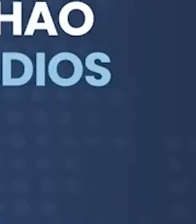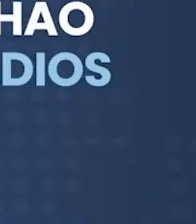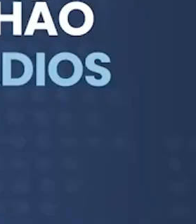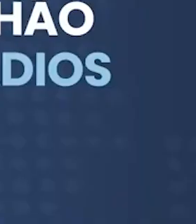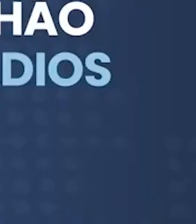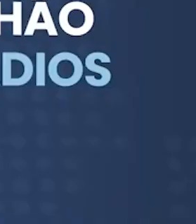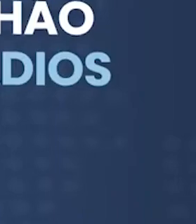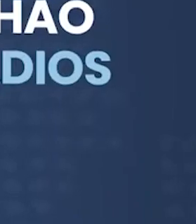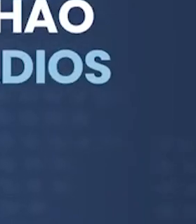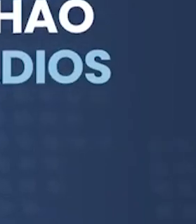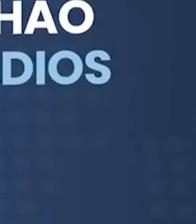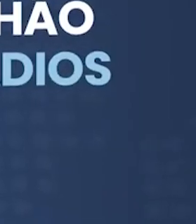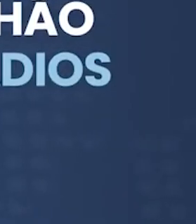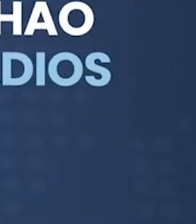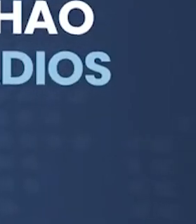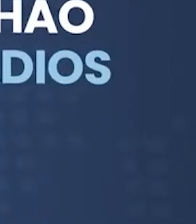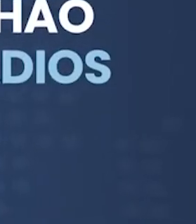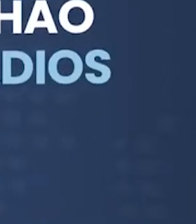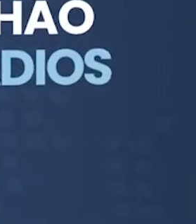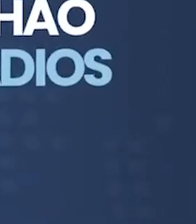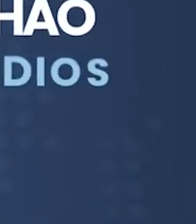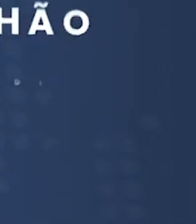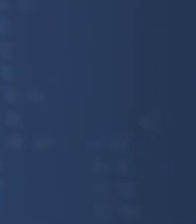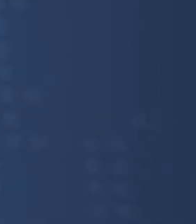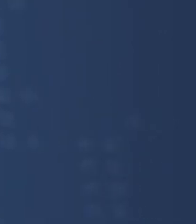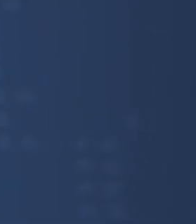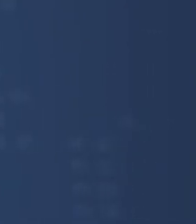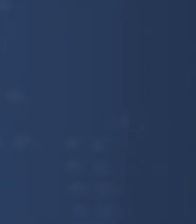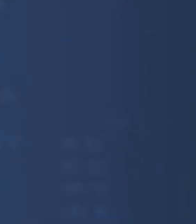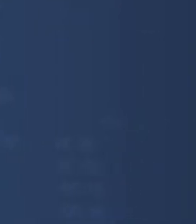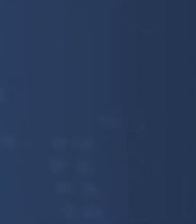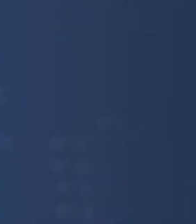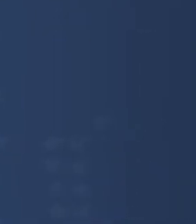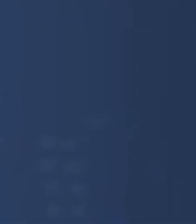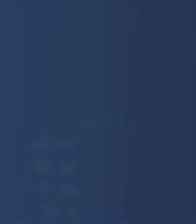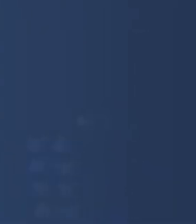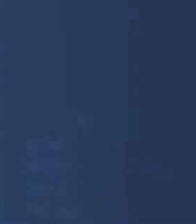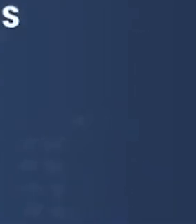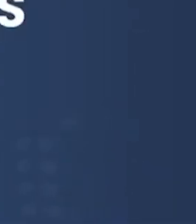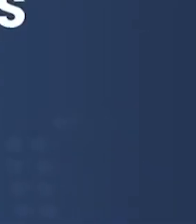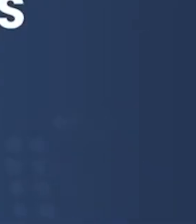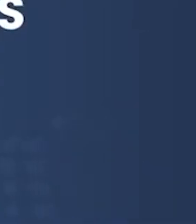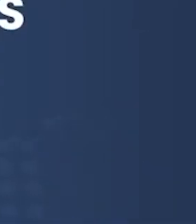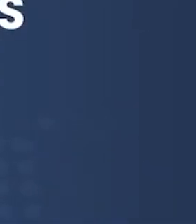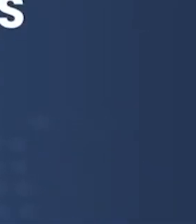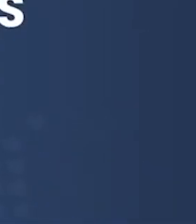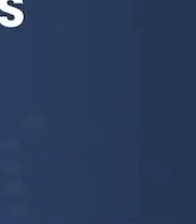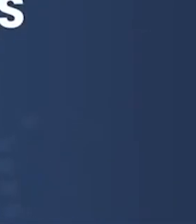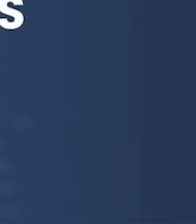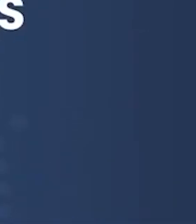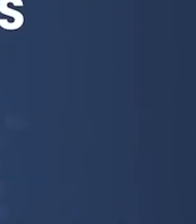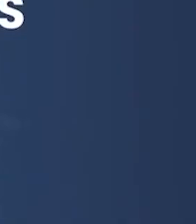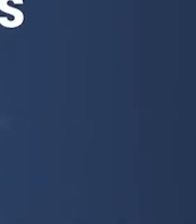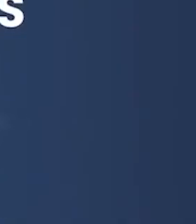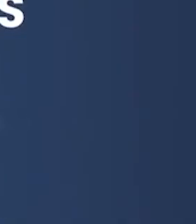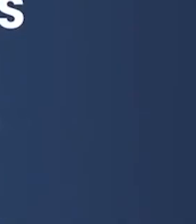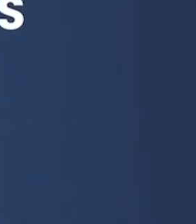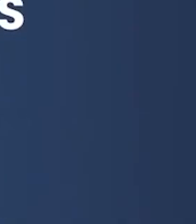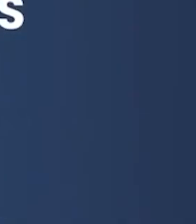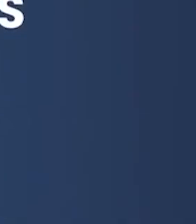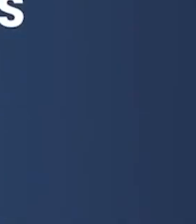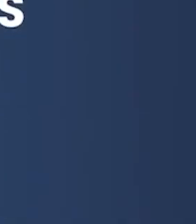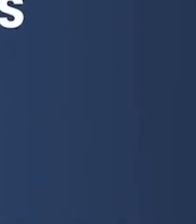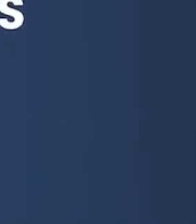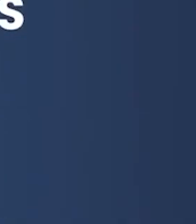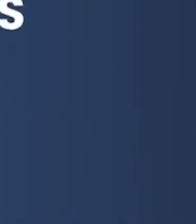assim, a Igreja Maranata falou para esse povo todo? Não. A Igreja Maranata contratou